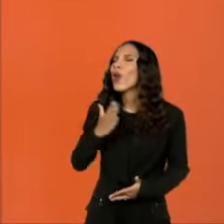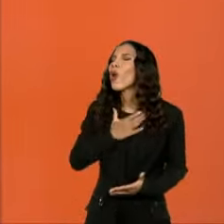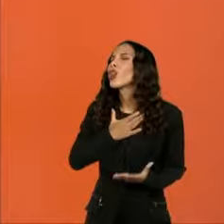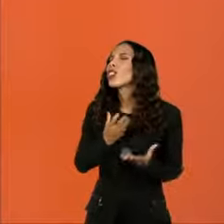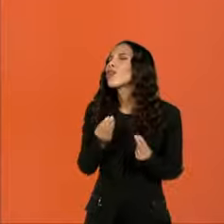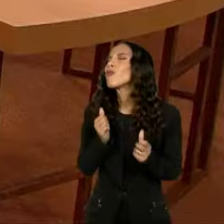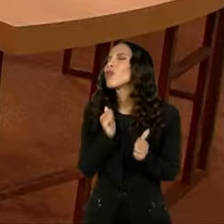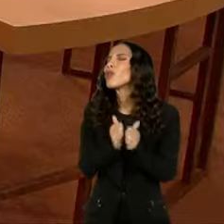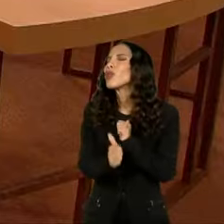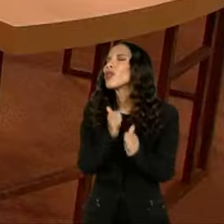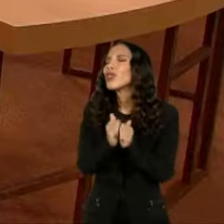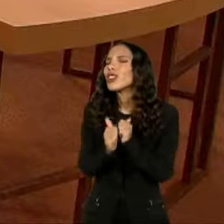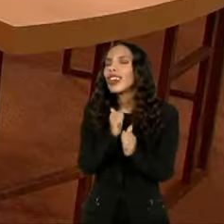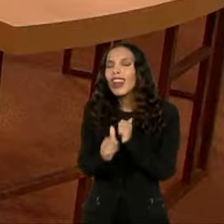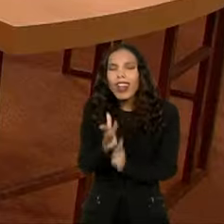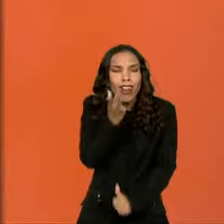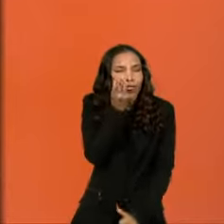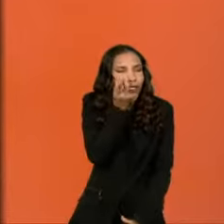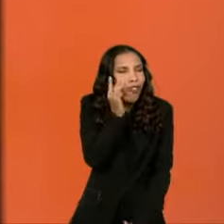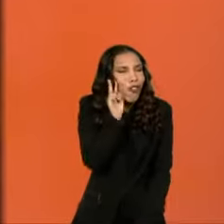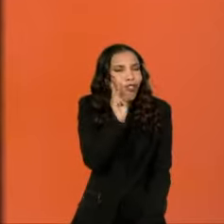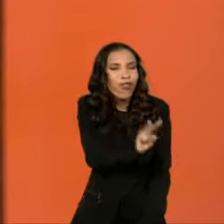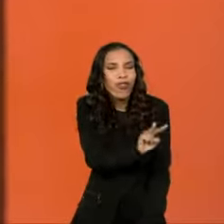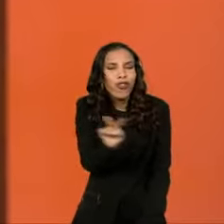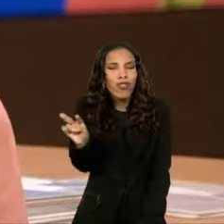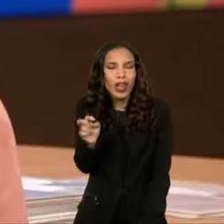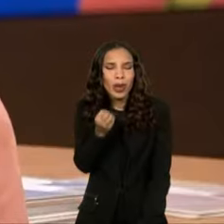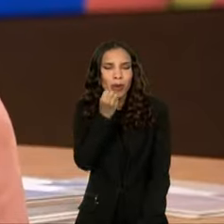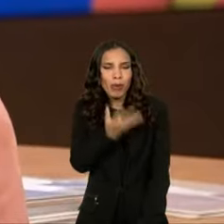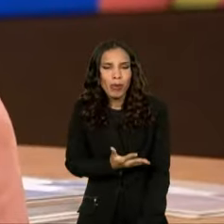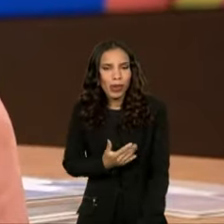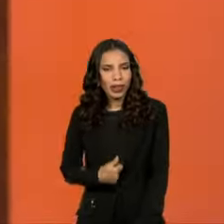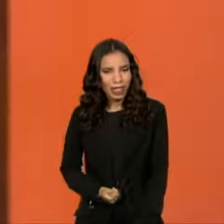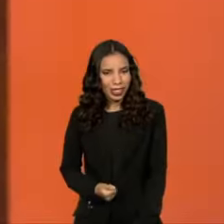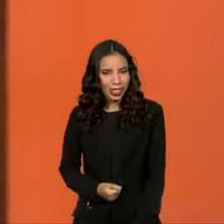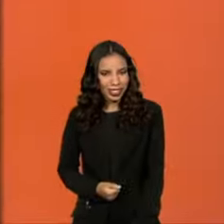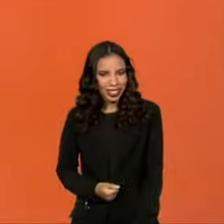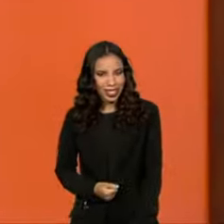esporte. Poder presenciar isso aqui. Ai, que bom que você está aqui hoje, esse programa vai durar anos